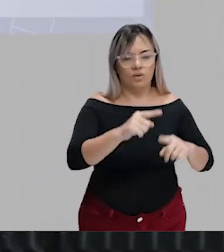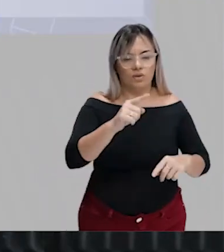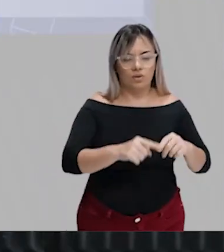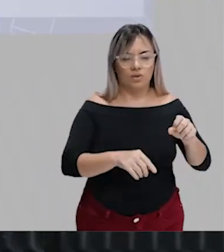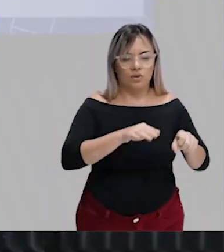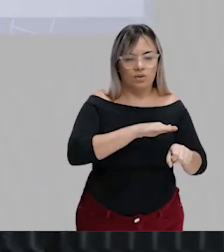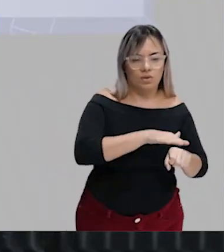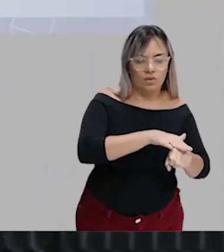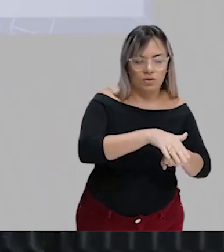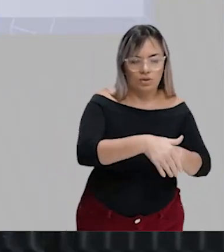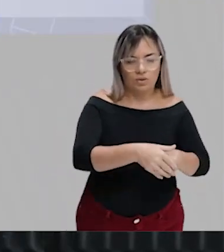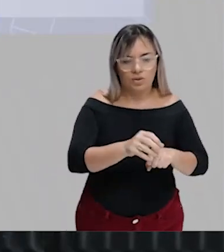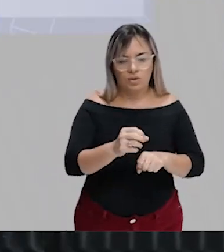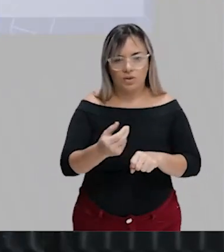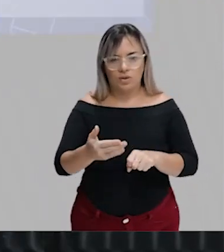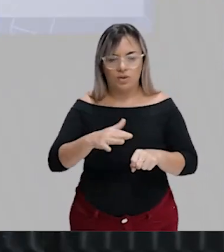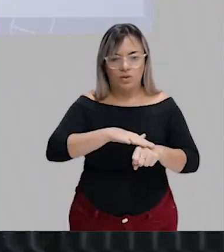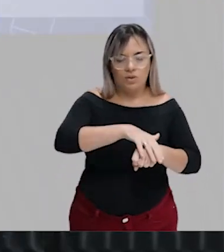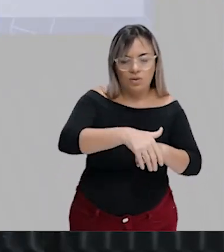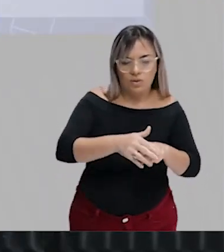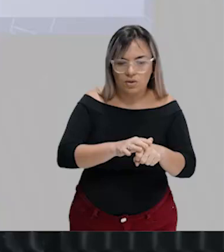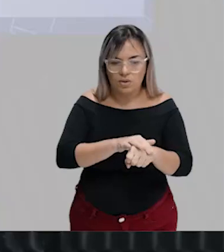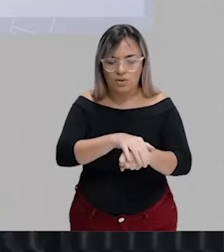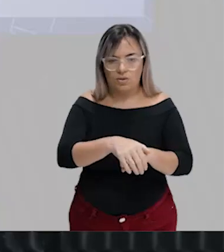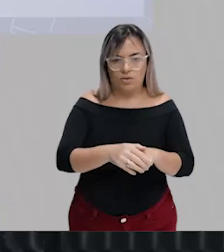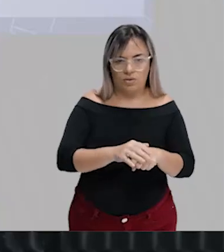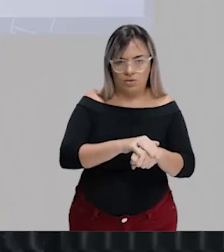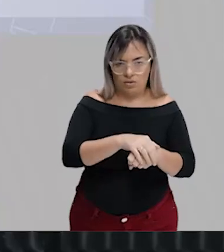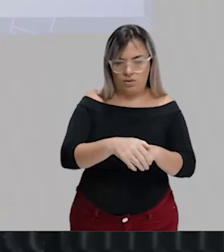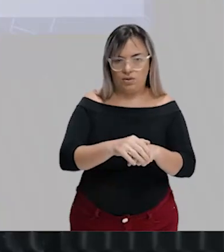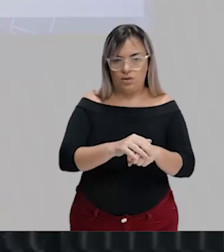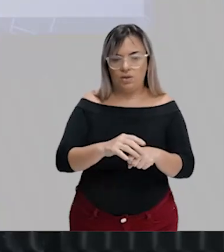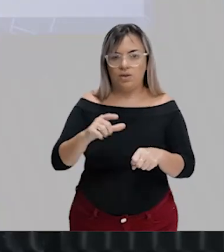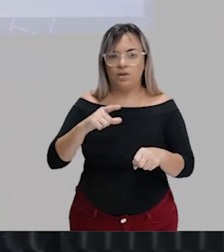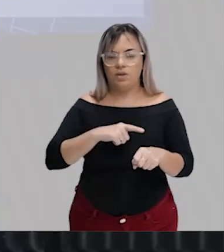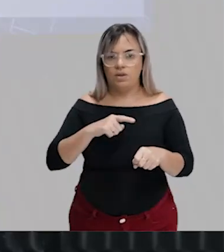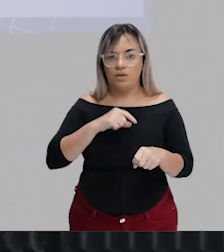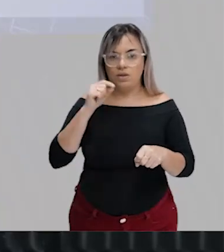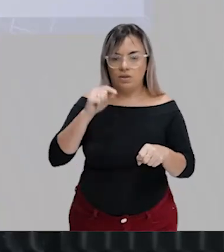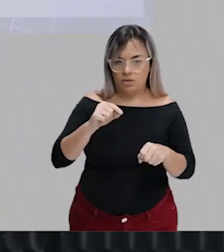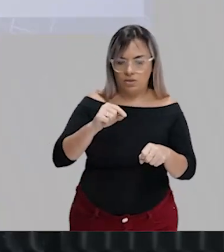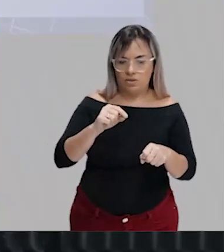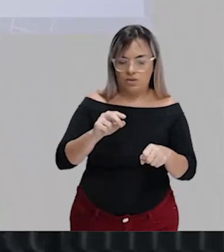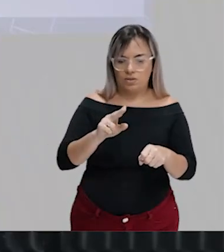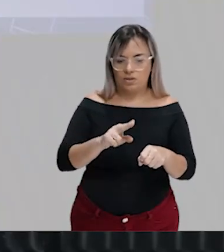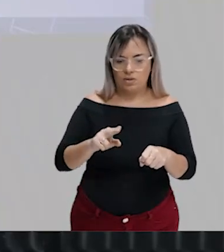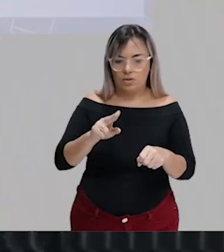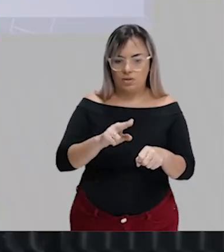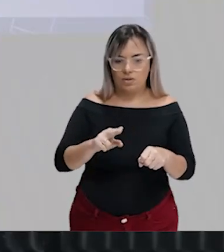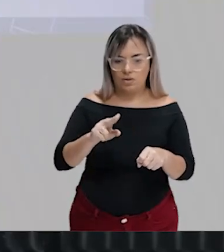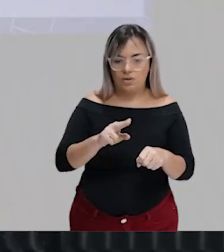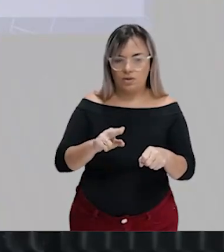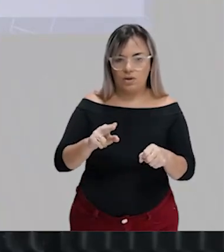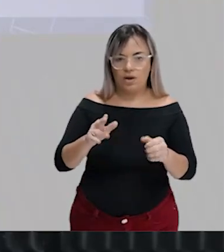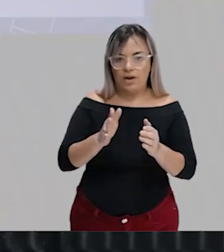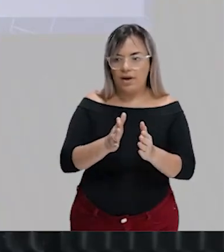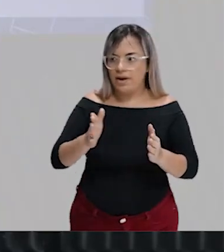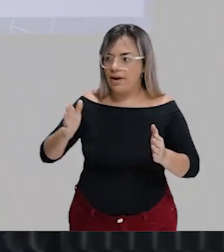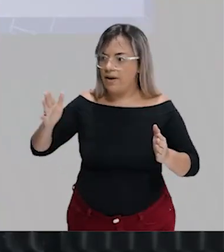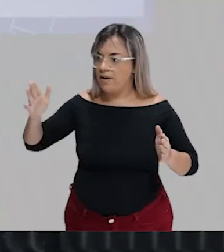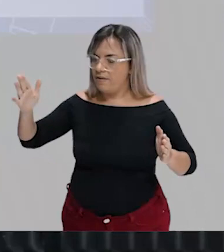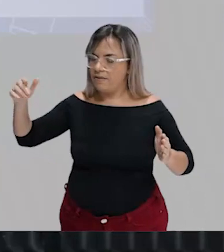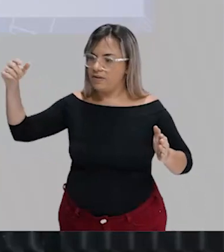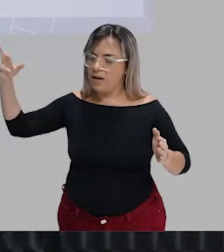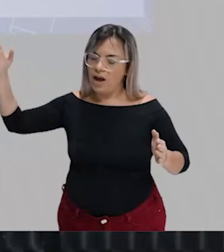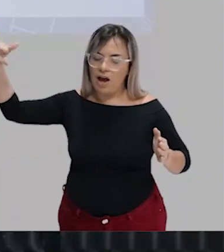eles têm uma propriedade de refletir a radiação solar. Então a radiação ela é uma